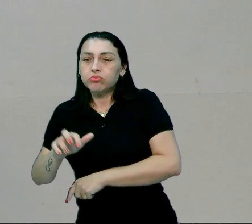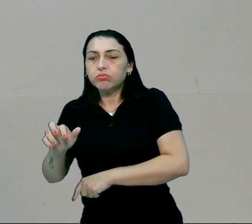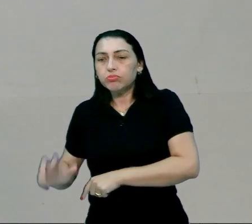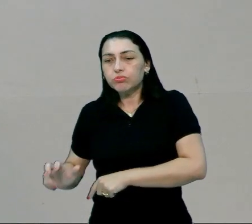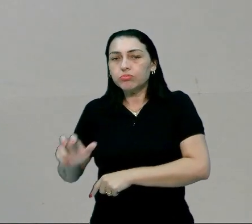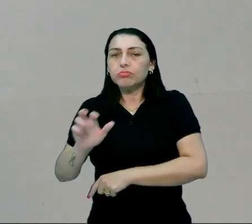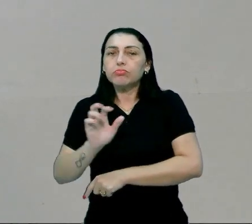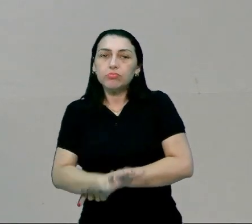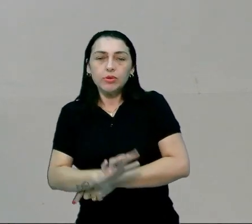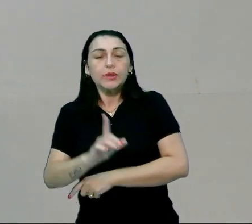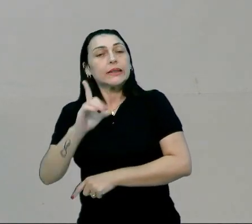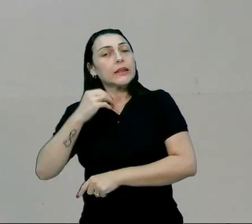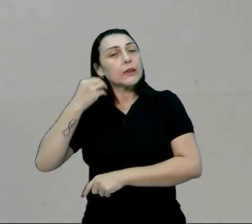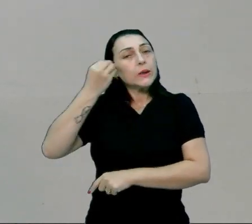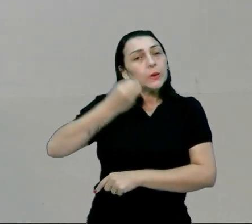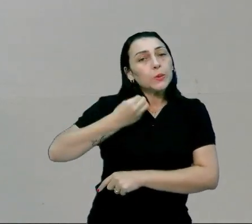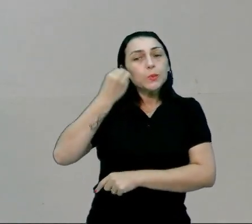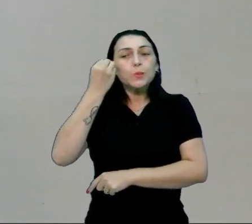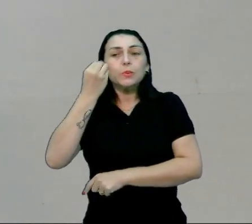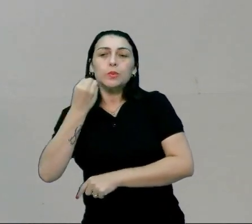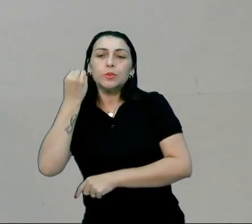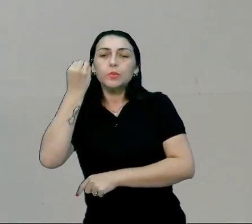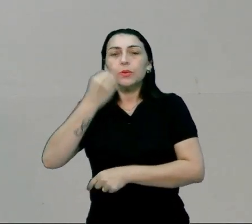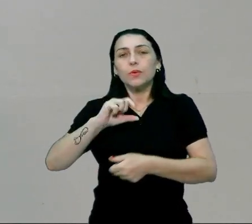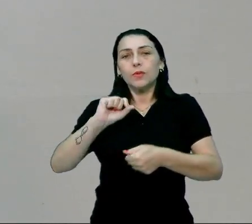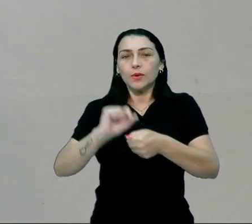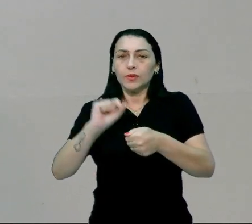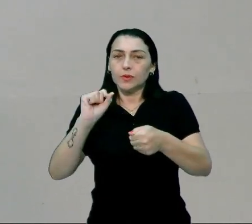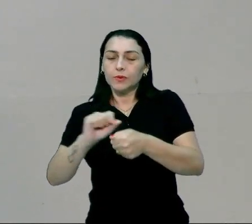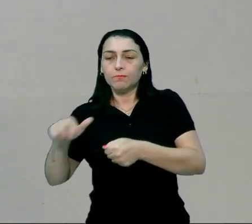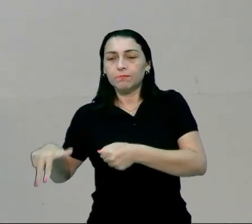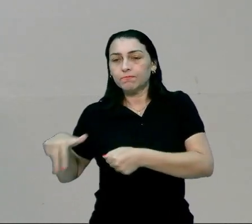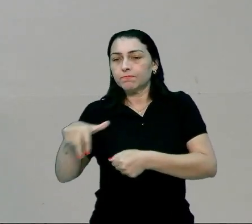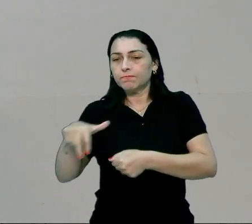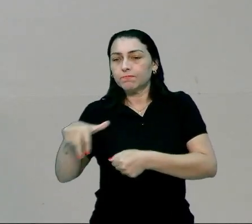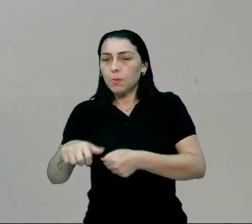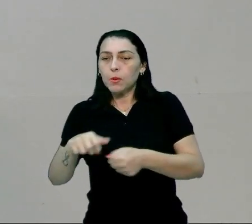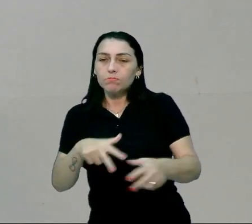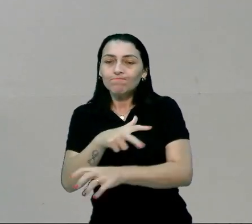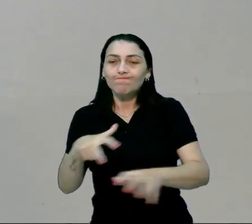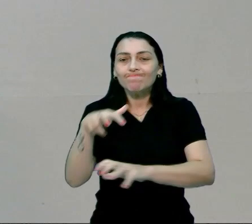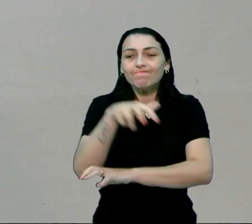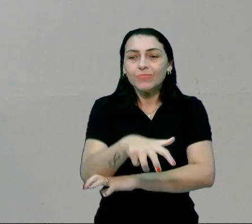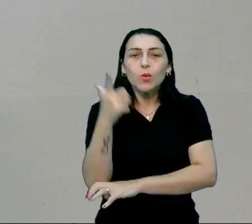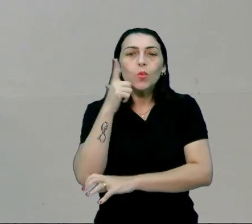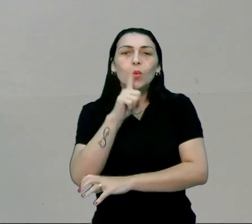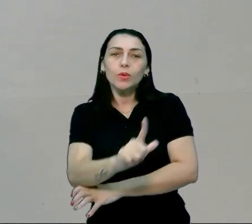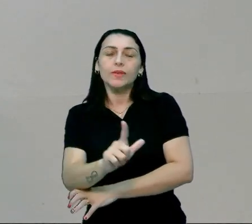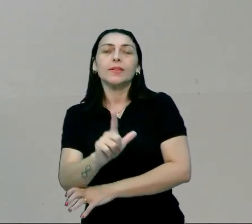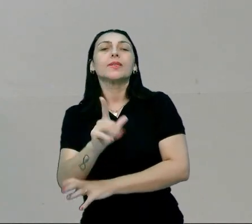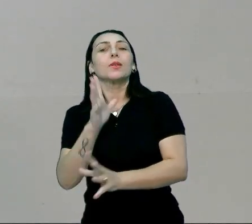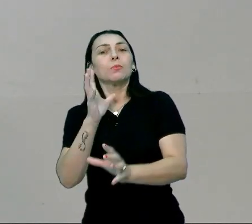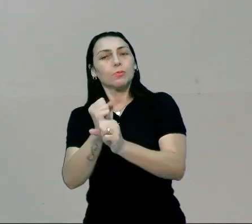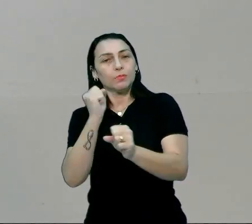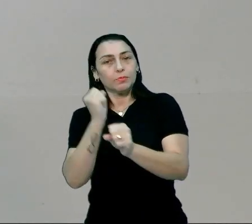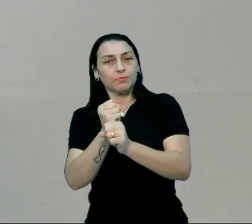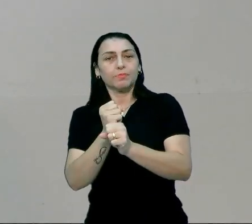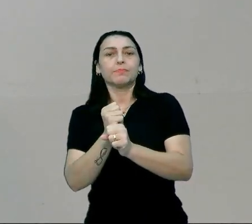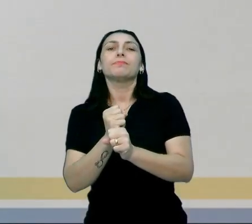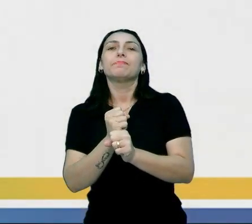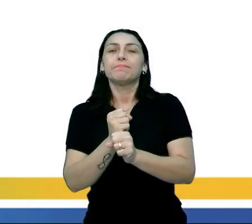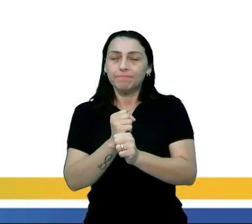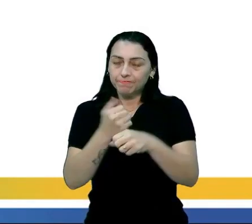posse de bola e tentar fazer essa manipulação, ludibriação para poder avançar. Se é avançar, é progredir.